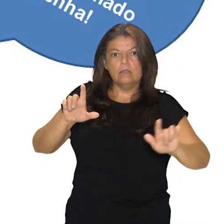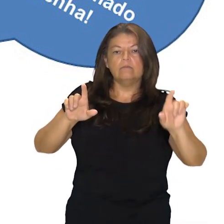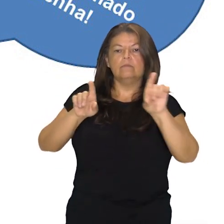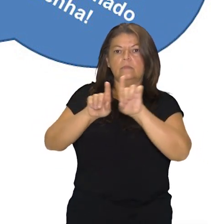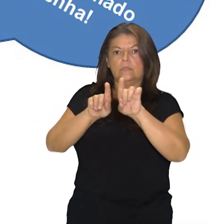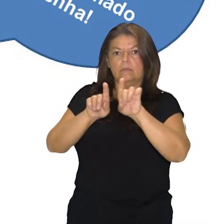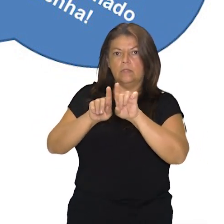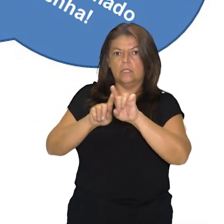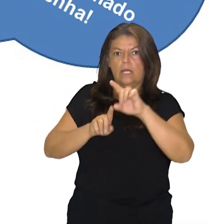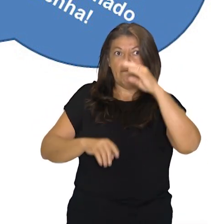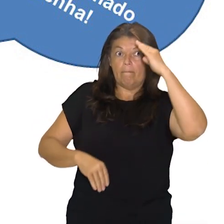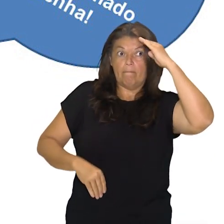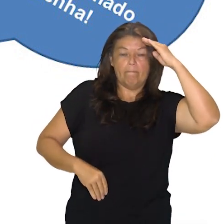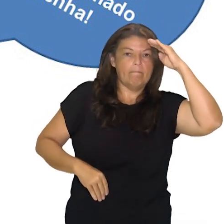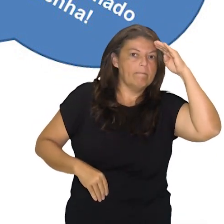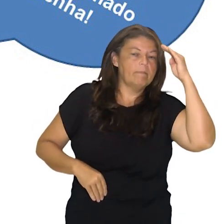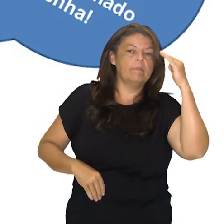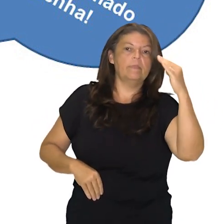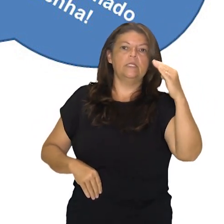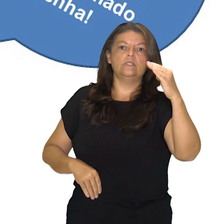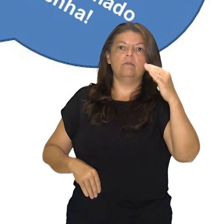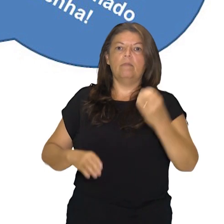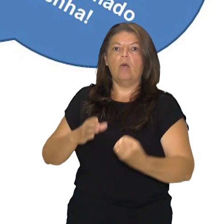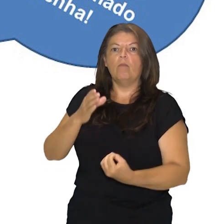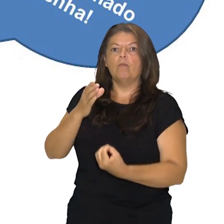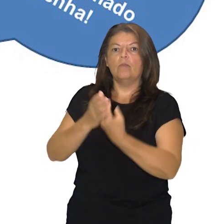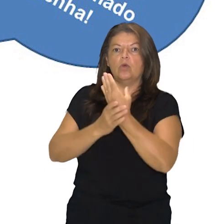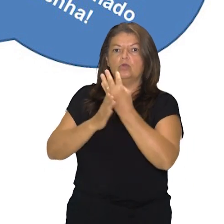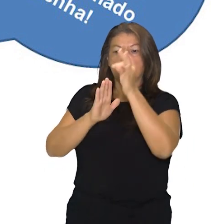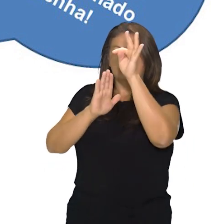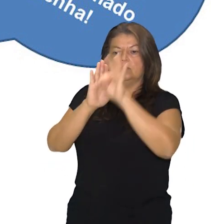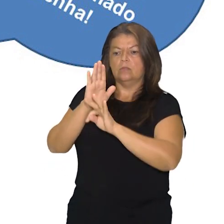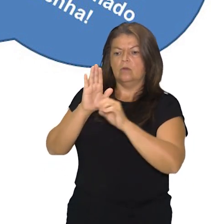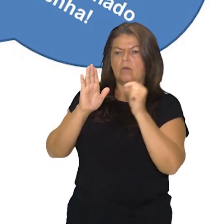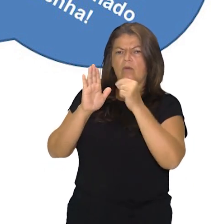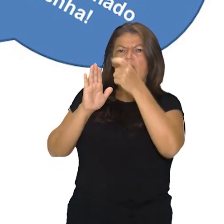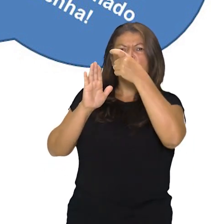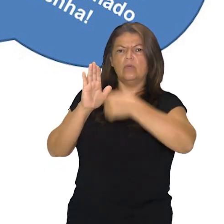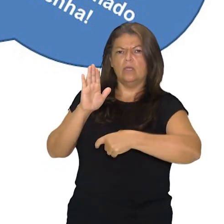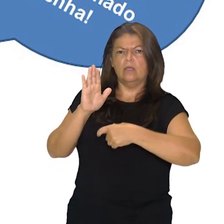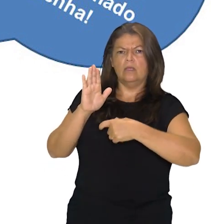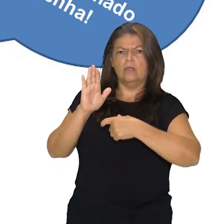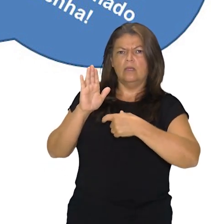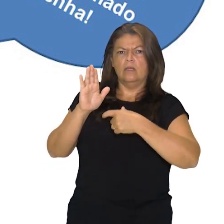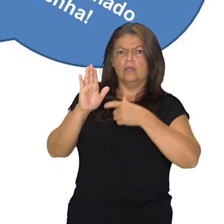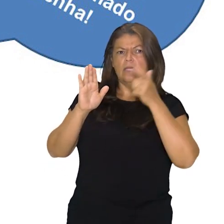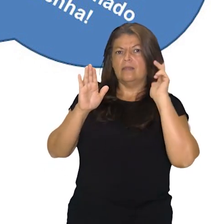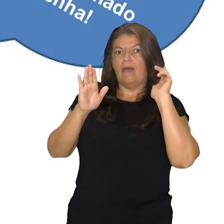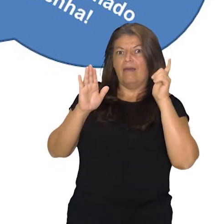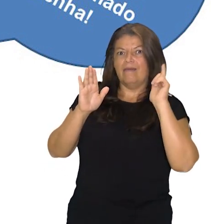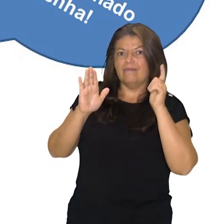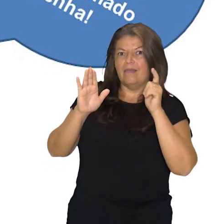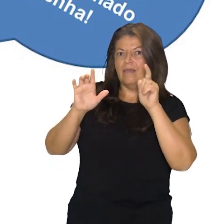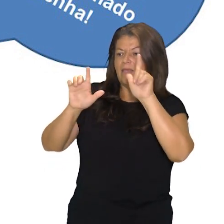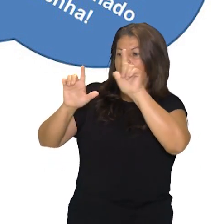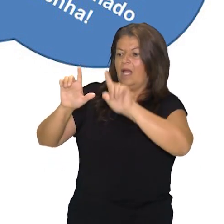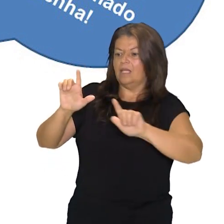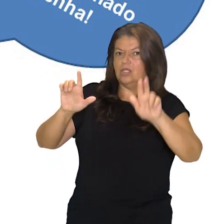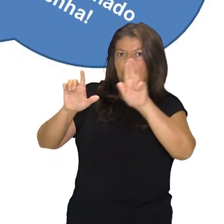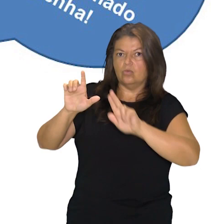A principal característica deste gênero de resenha é justamente o uso do tom